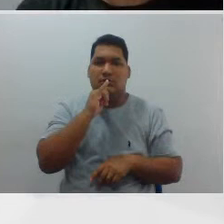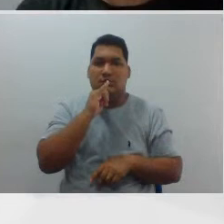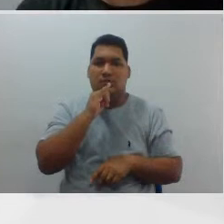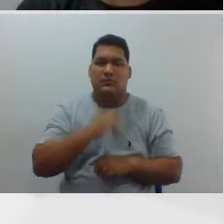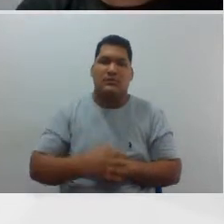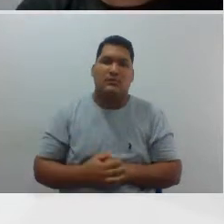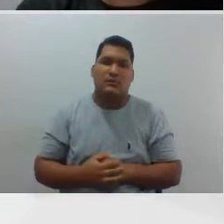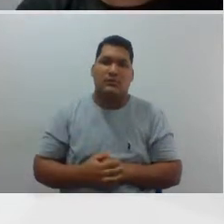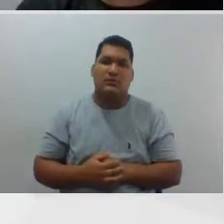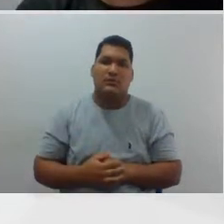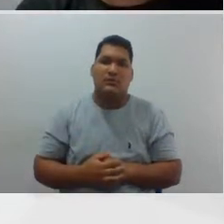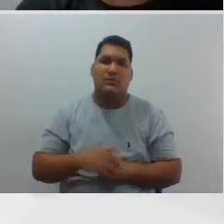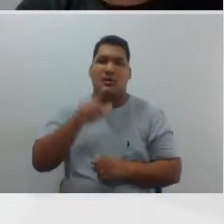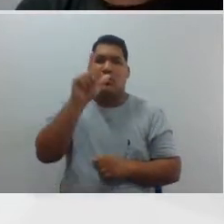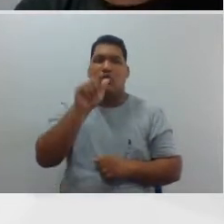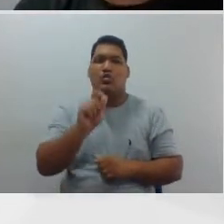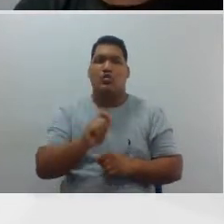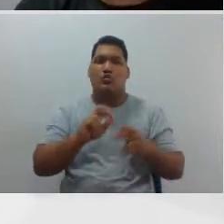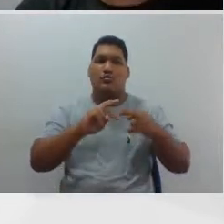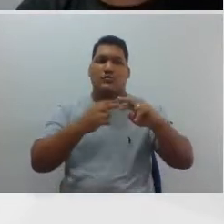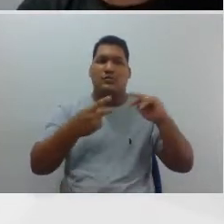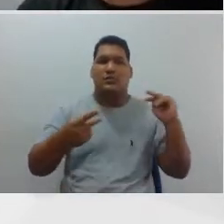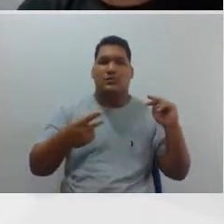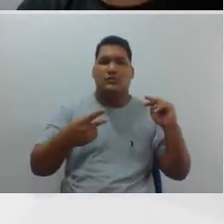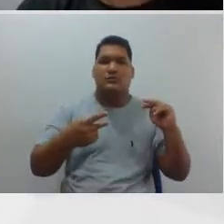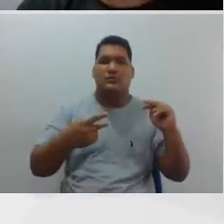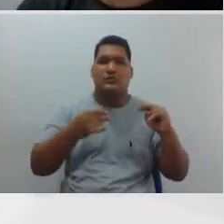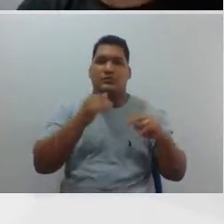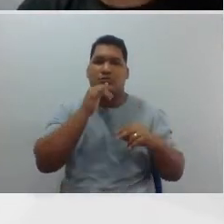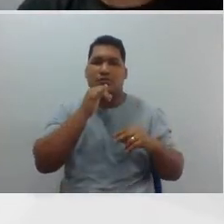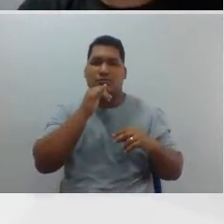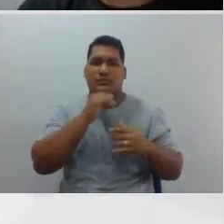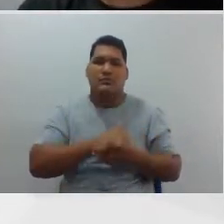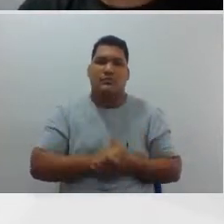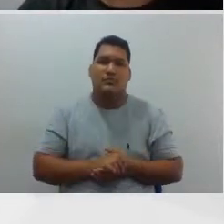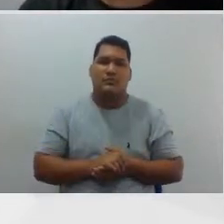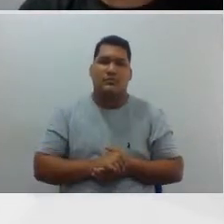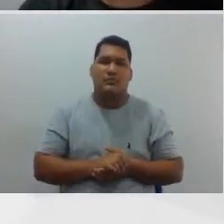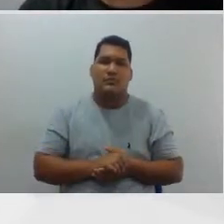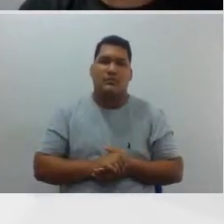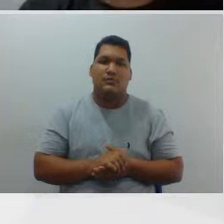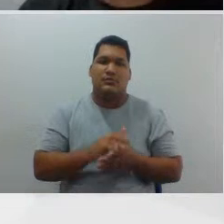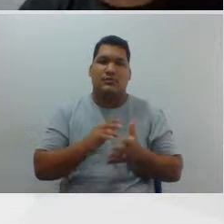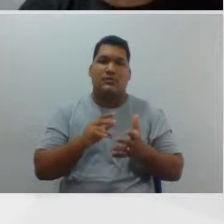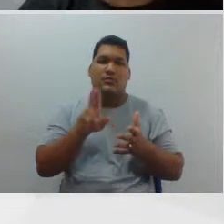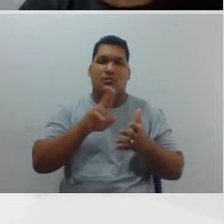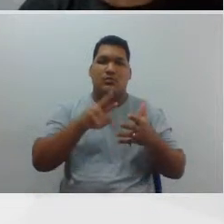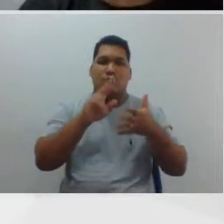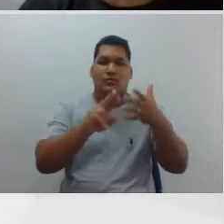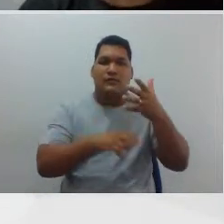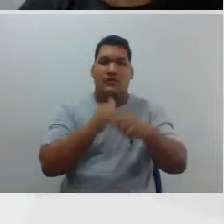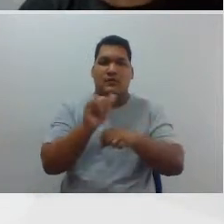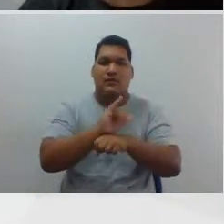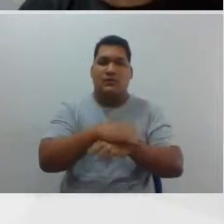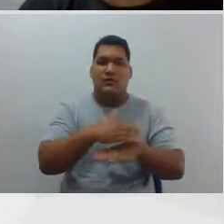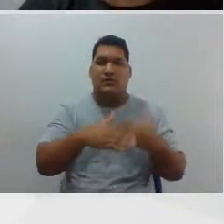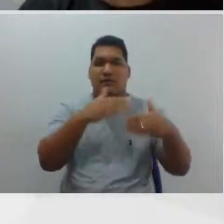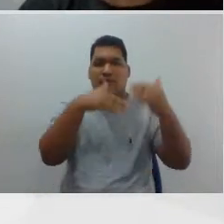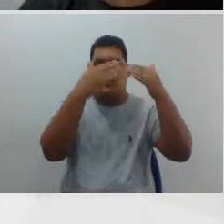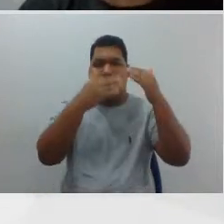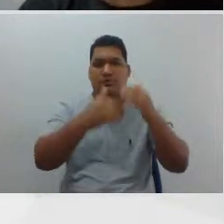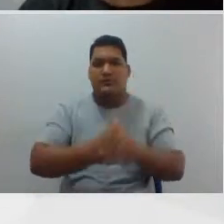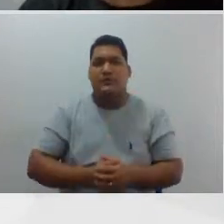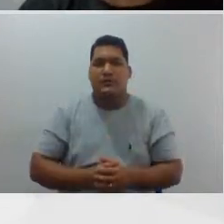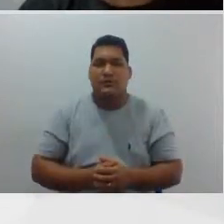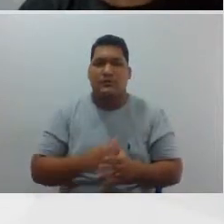algoritmo genético, exemplo, enxame de partículas, exemplo, estratégias evolutivas, são técnicas de inteligência